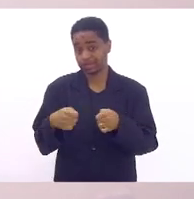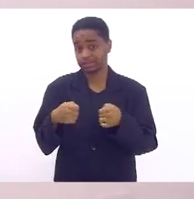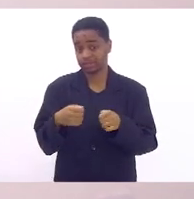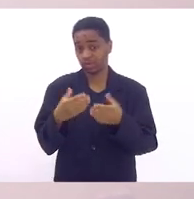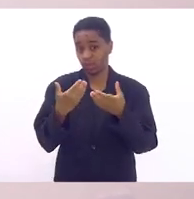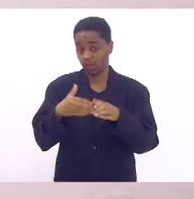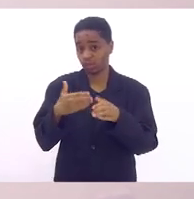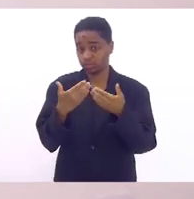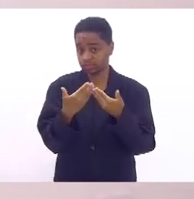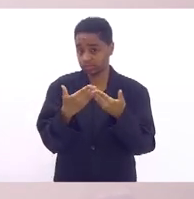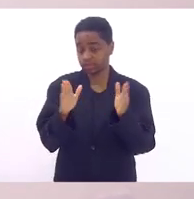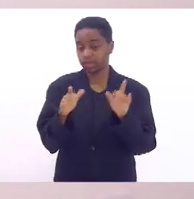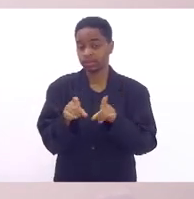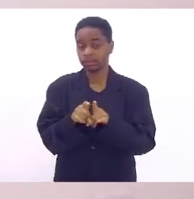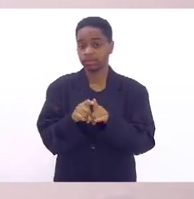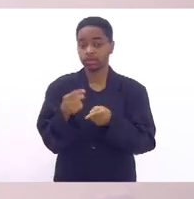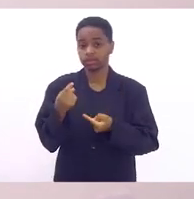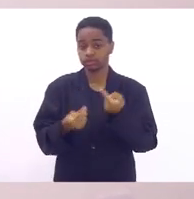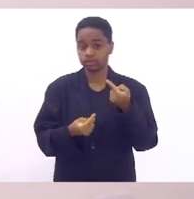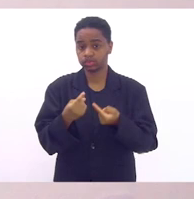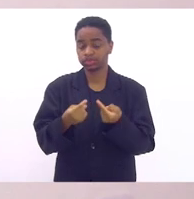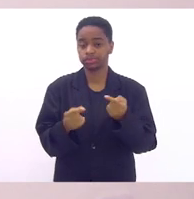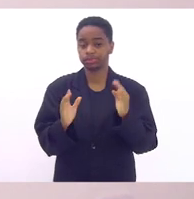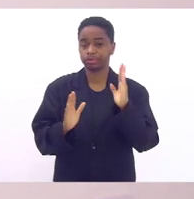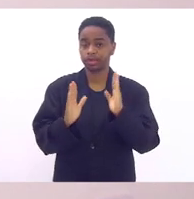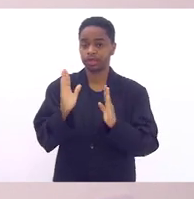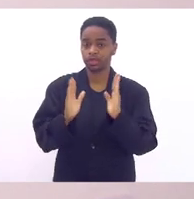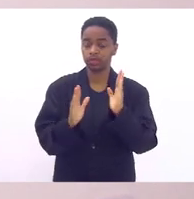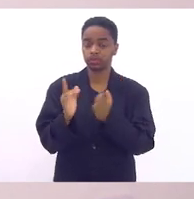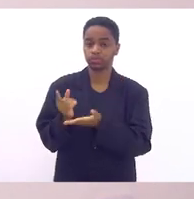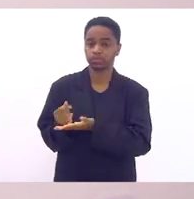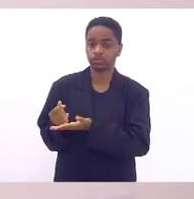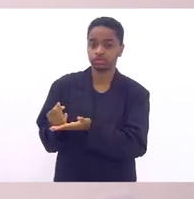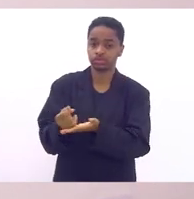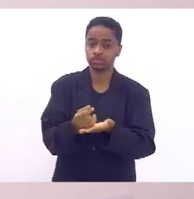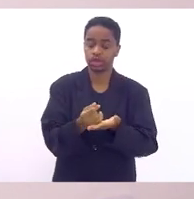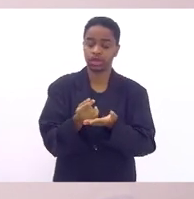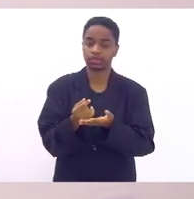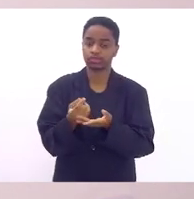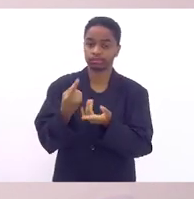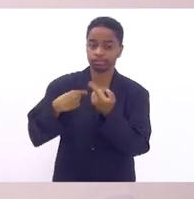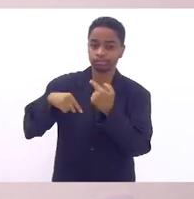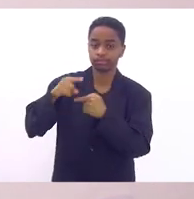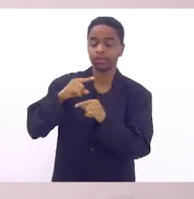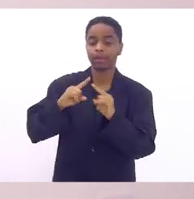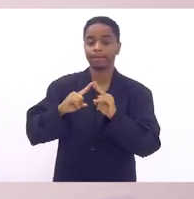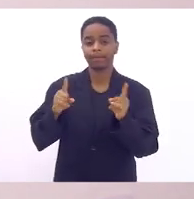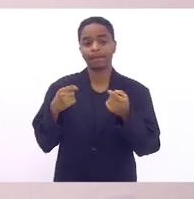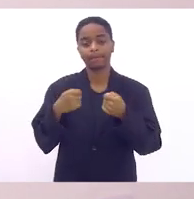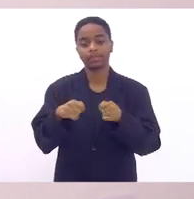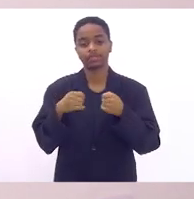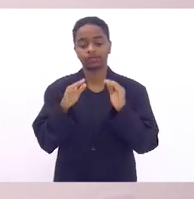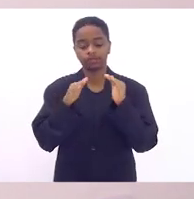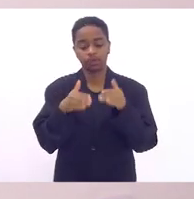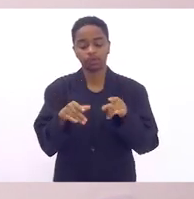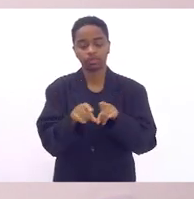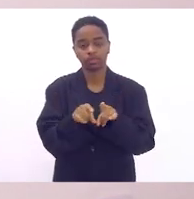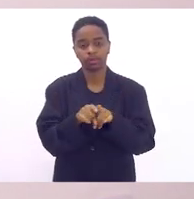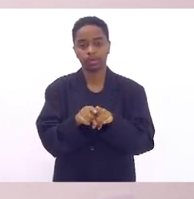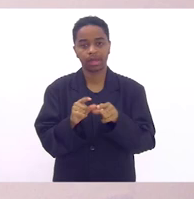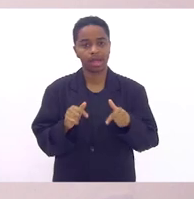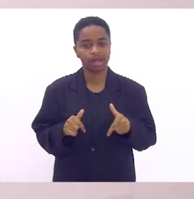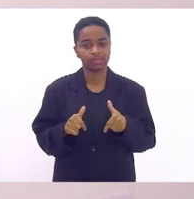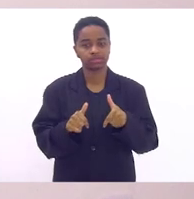precisa tá discutindo o acordo de recuperação fiscal mas eu acho que também tem um problema de de agenda viu a gente